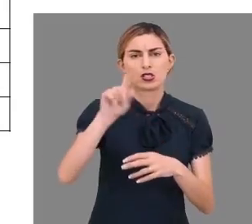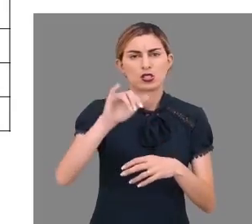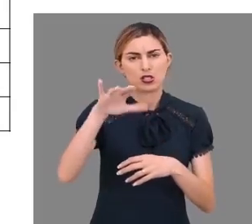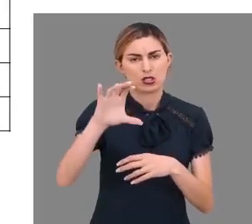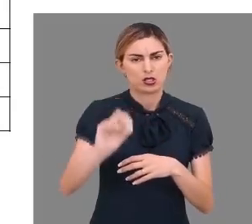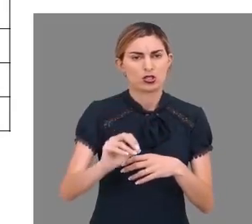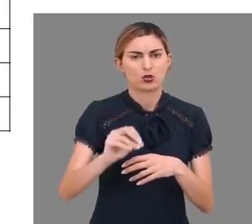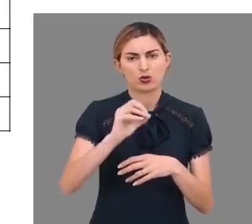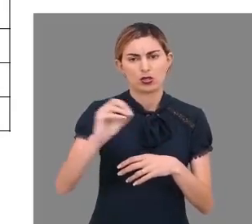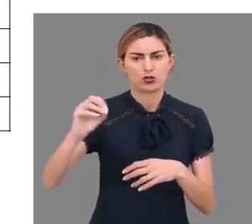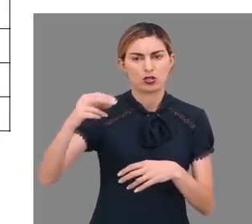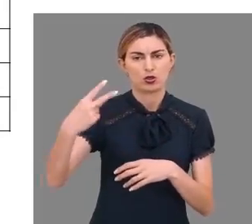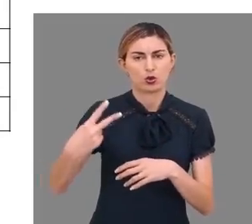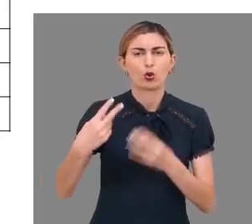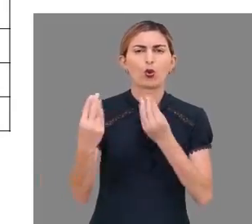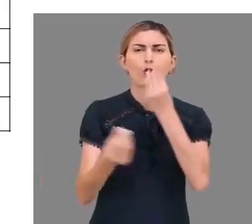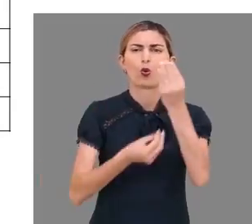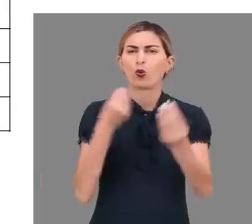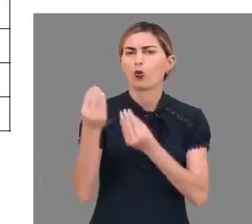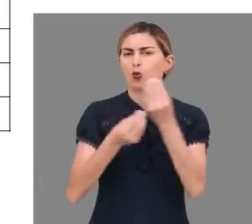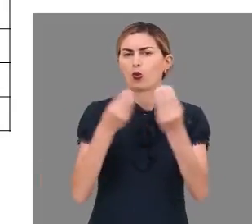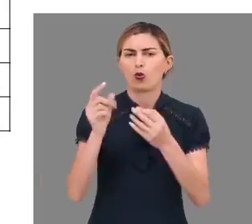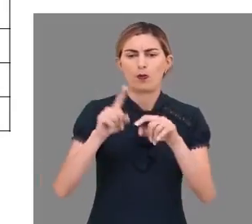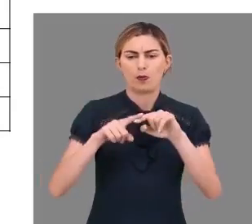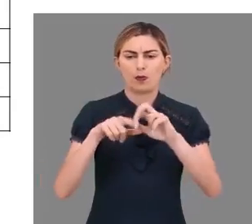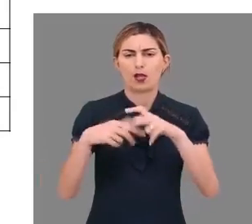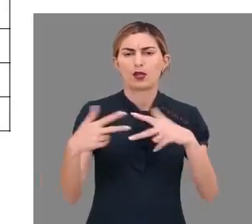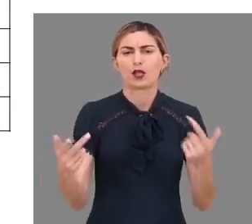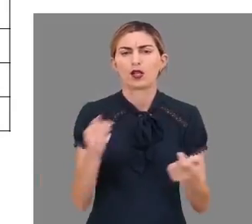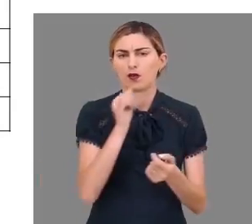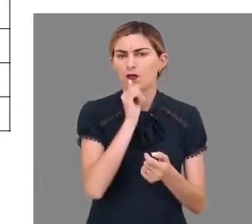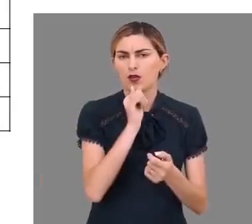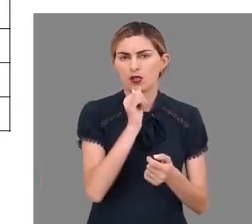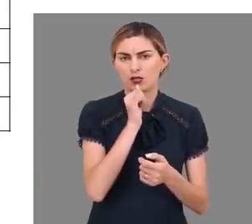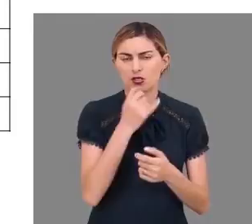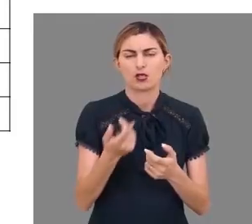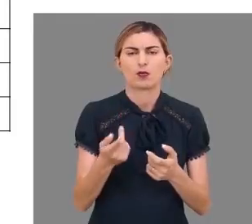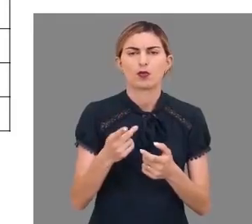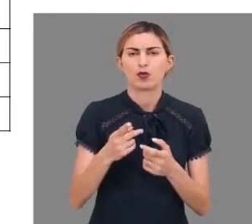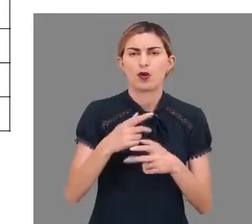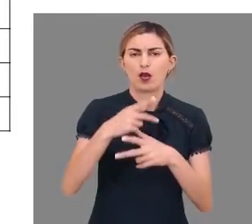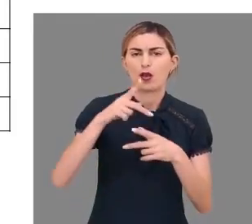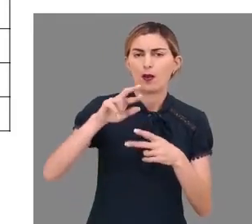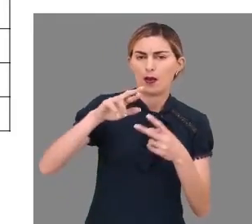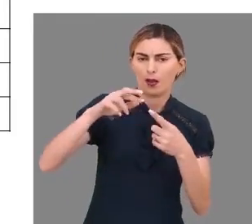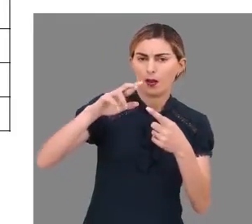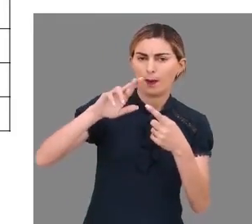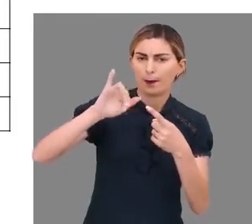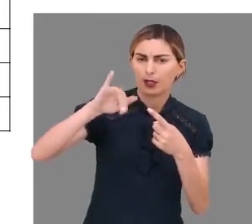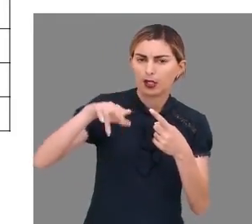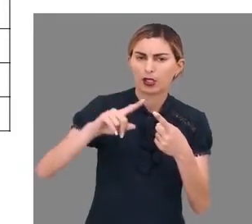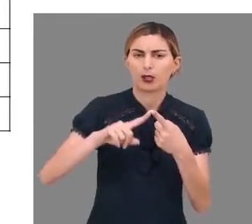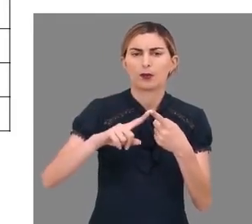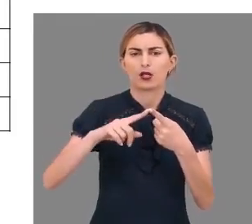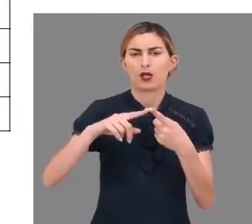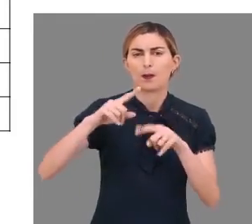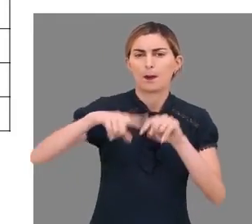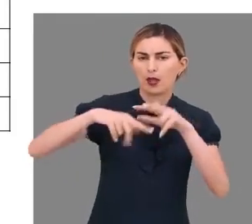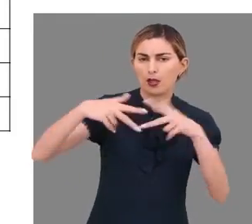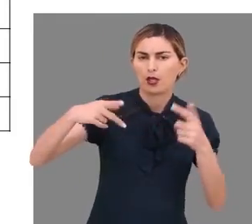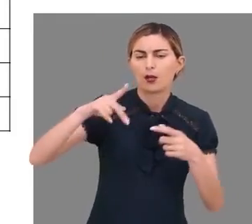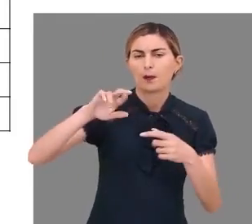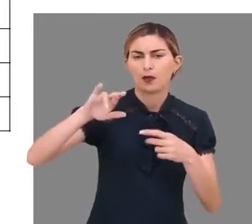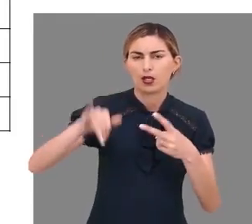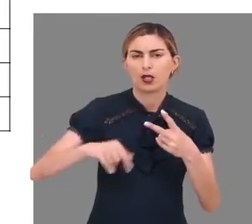zinco, 002. Como é que poderia se construir um material, a exemplo, matéria-prima, argila, argila